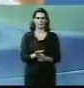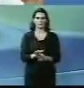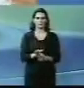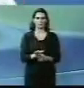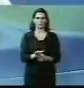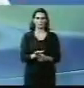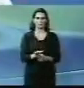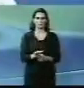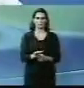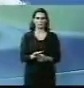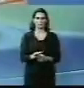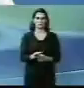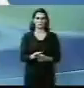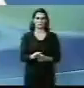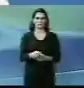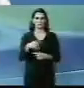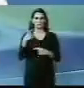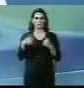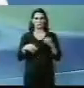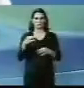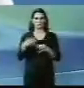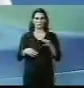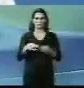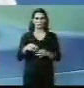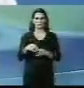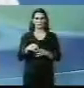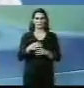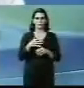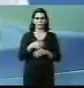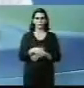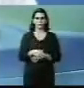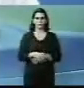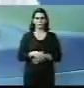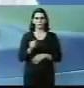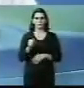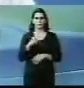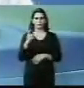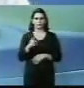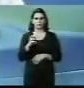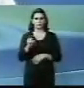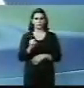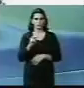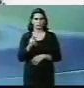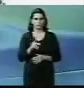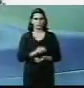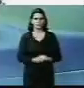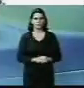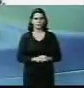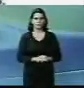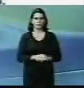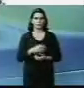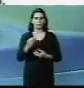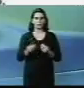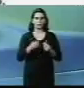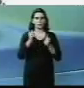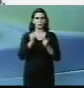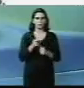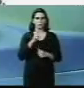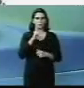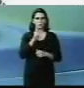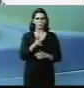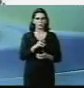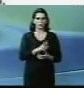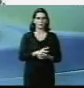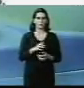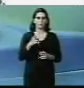né, manualmente ou por políticas nos navegadores, nas aplicações. Ok? Será que agora já podemos responder,